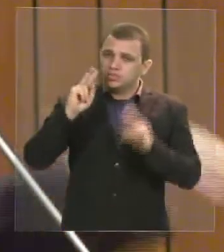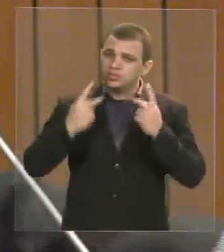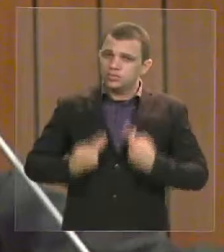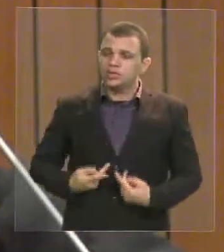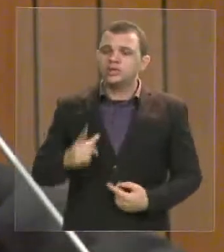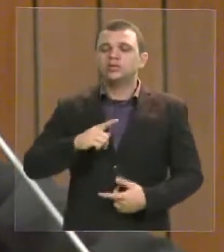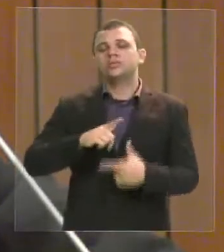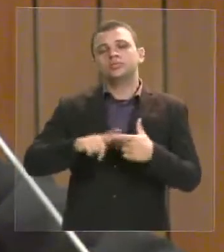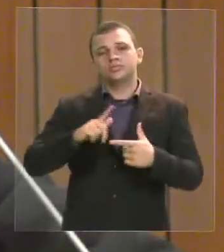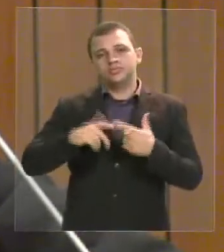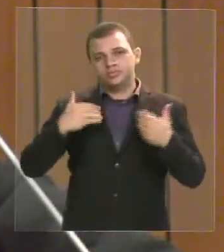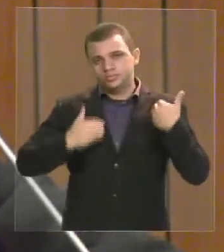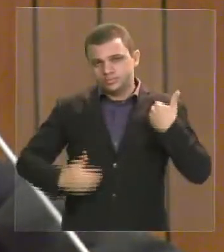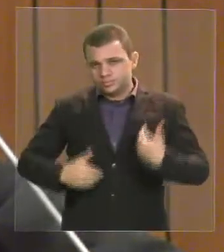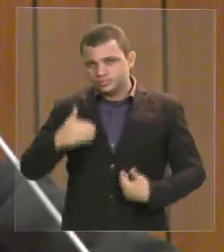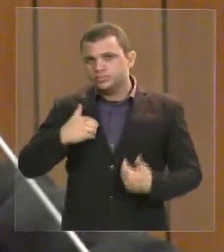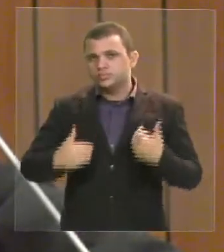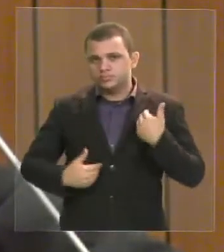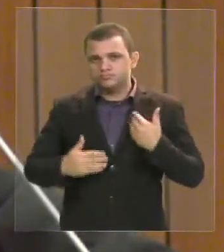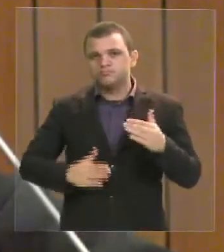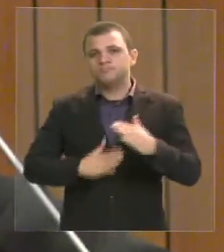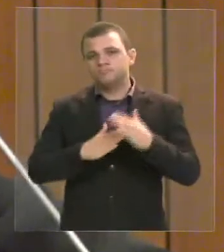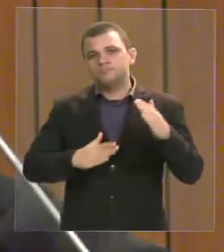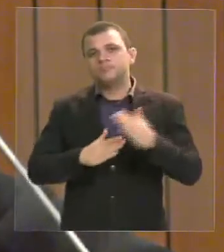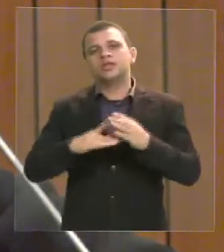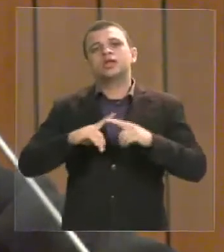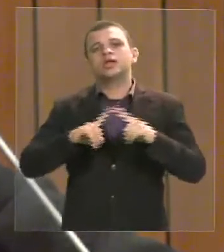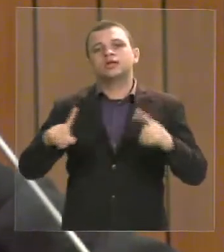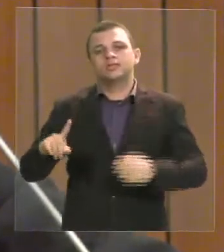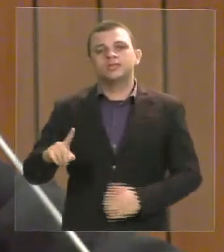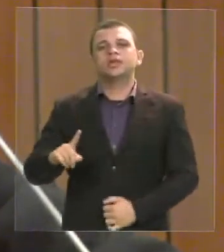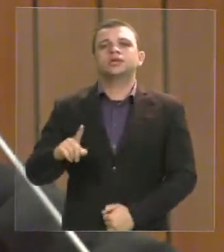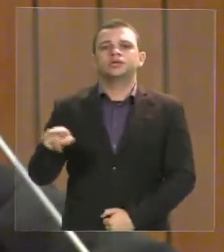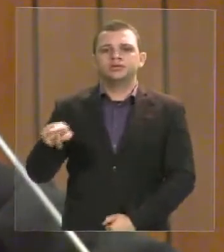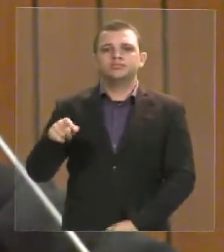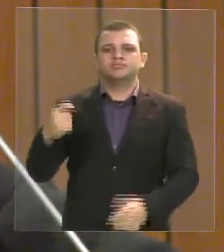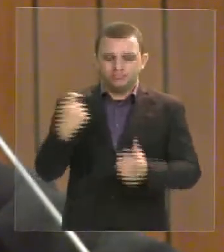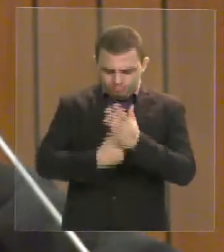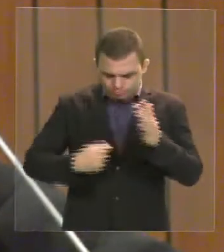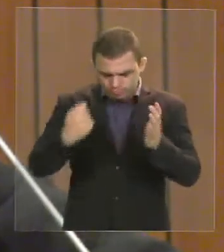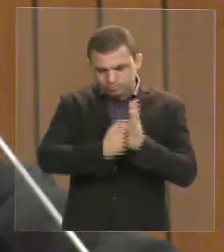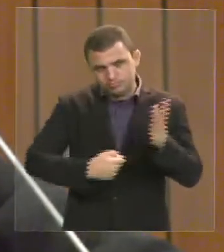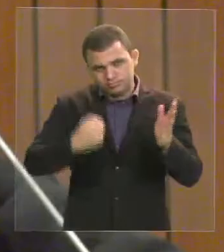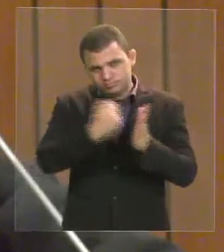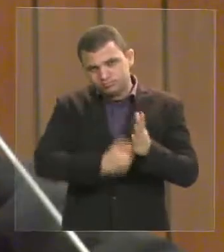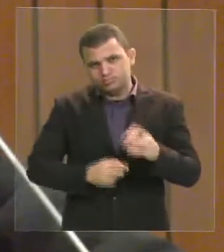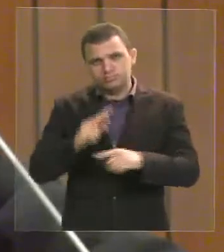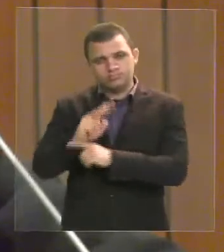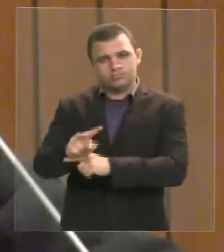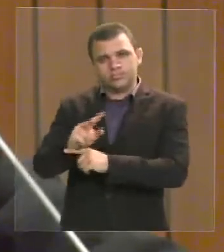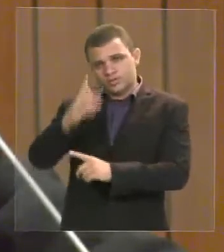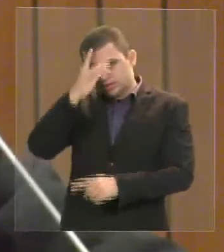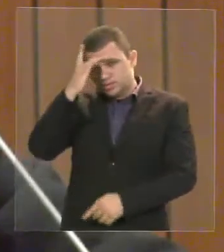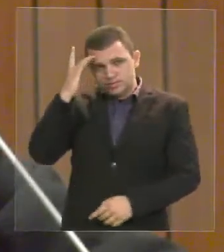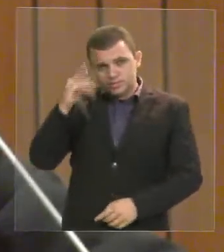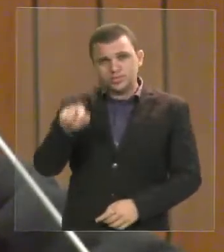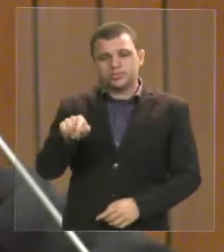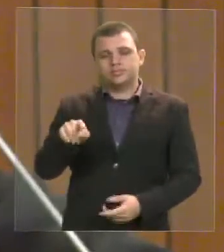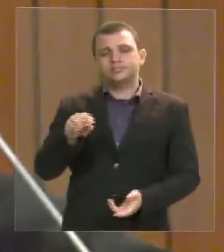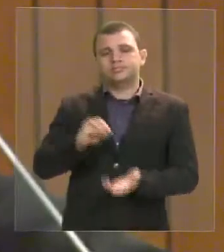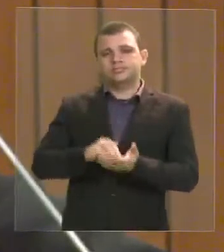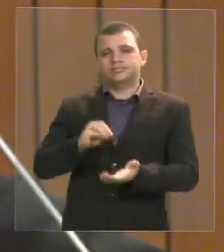era um incansável na luta em defesa dos menos